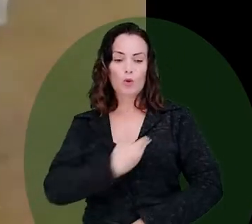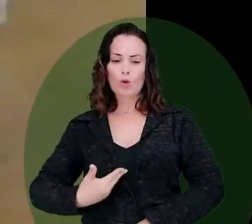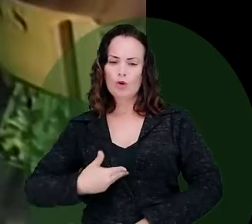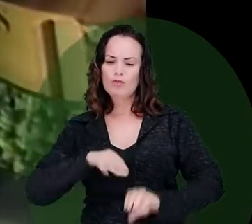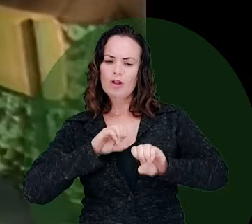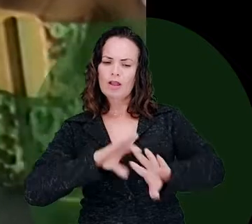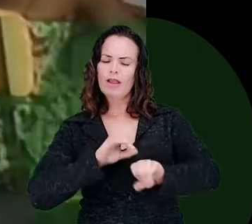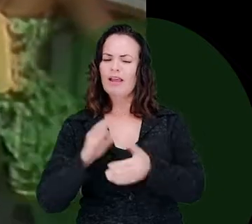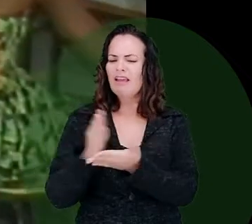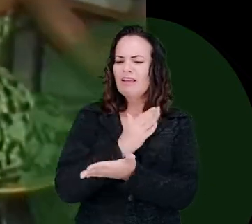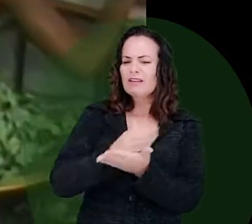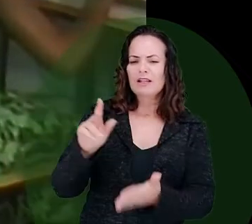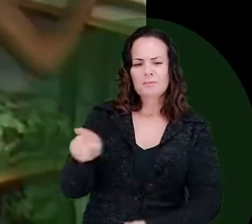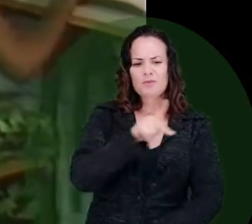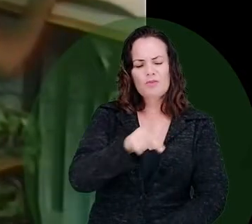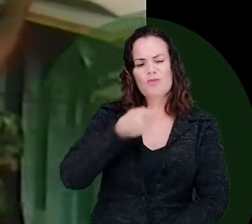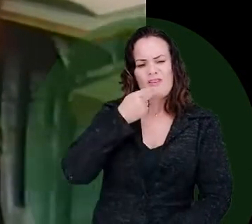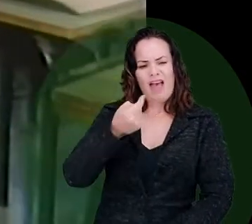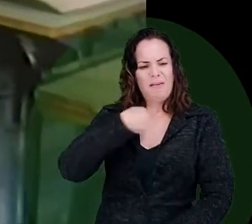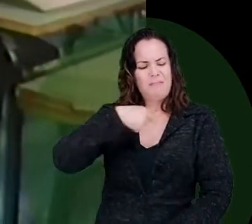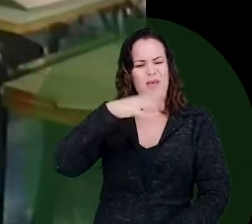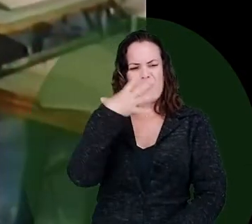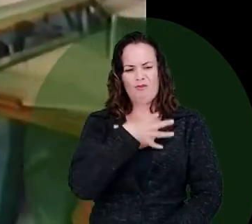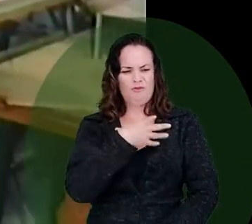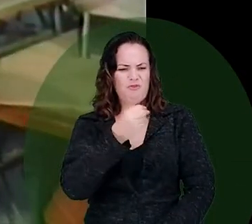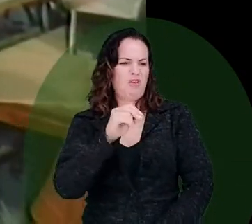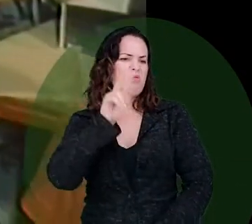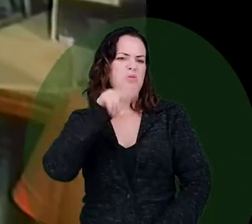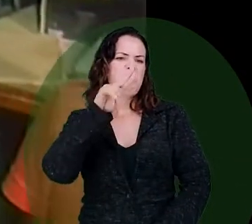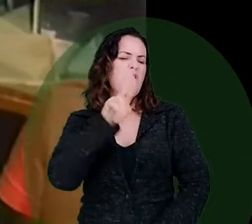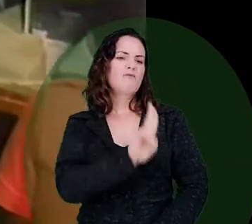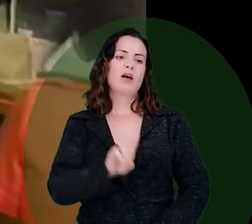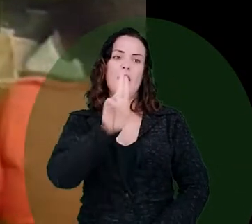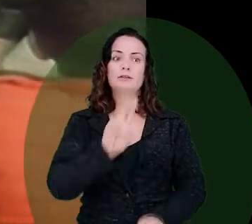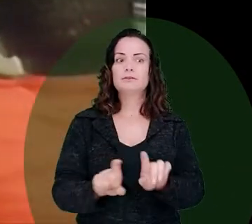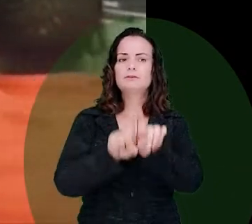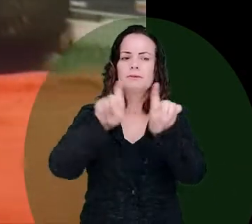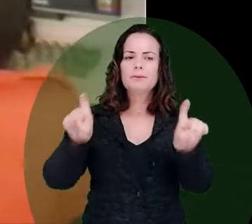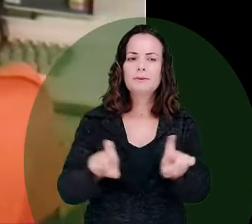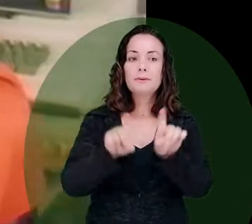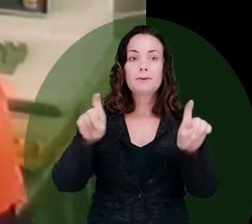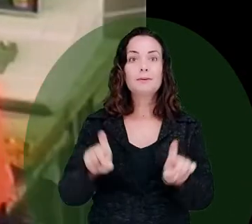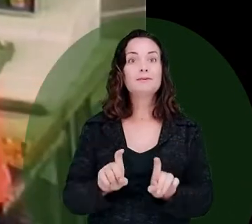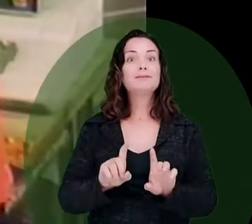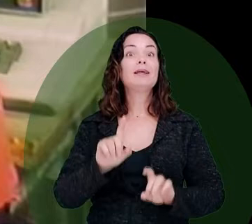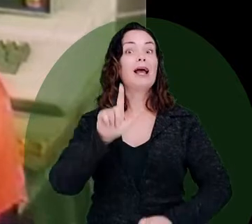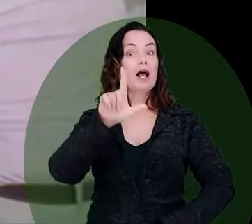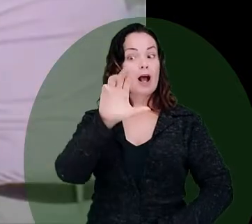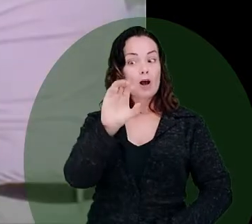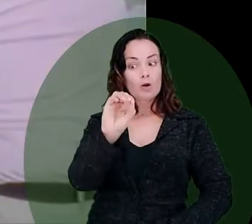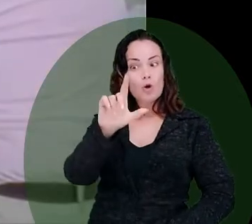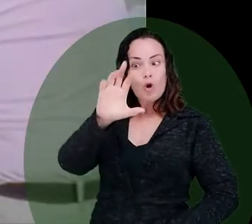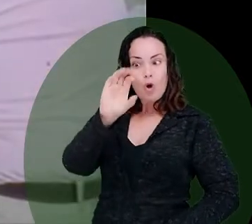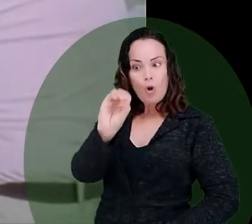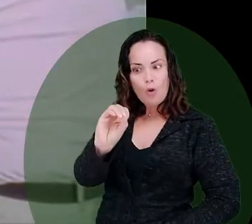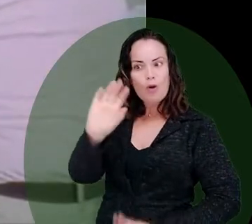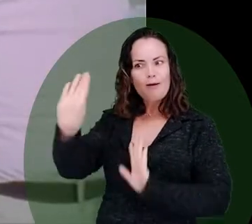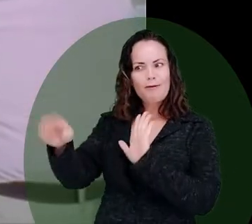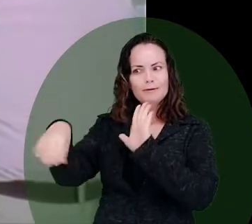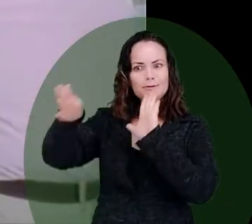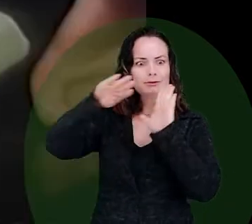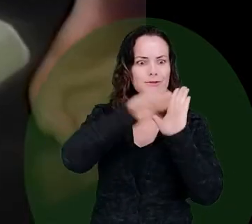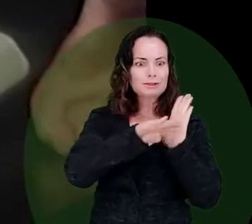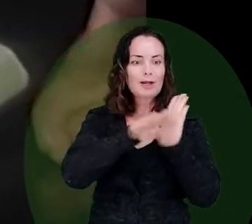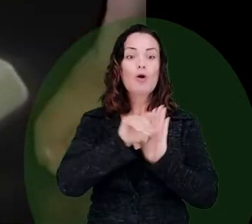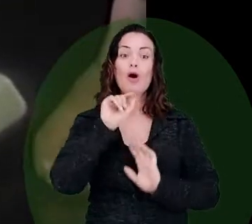algum professor falando: ah, meu filho nunca vai pegar no computador. E o logo veio como uma coisa